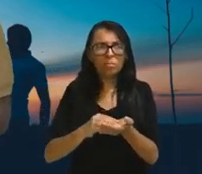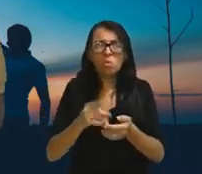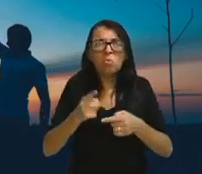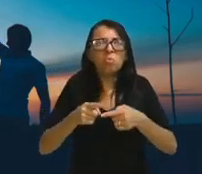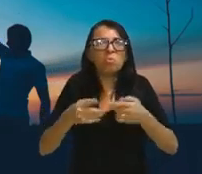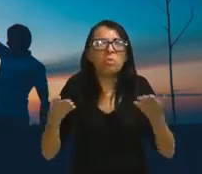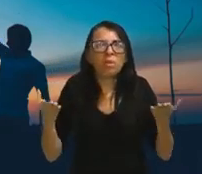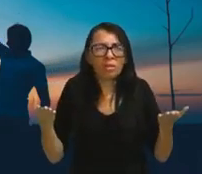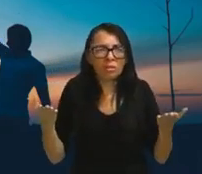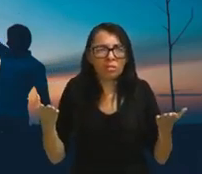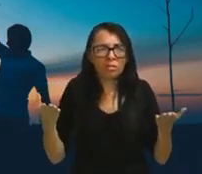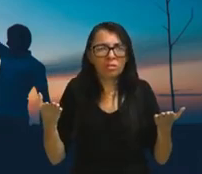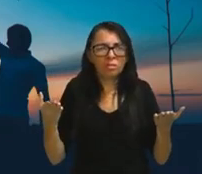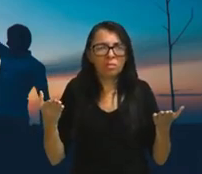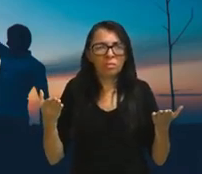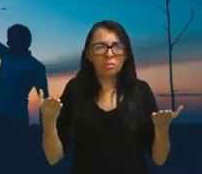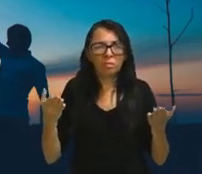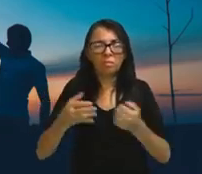Salmos